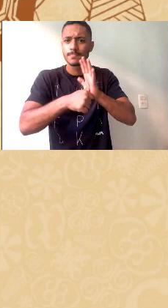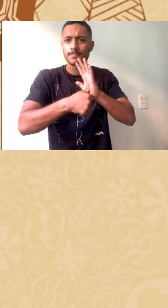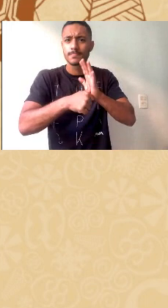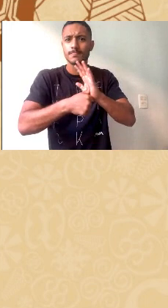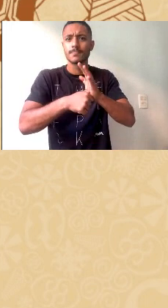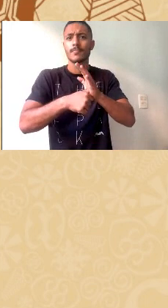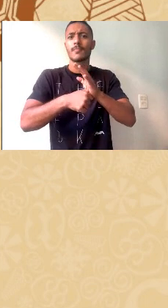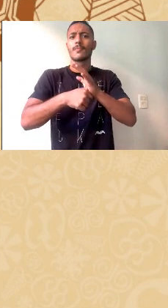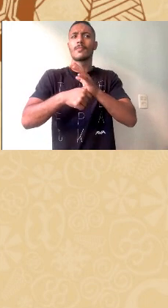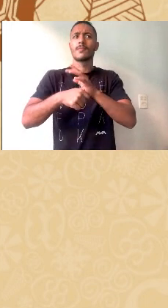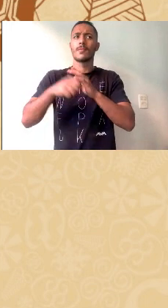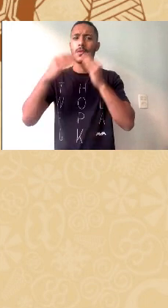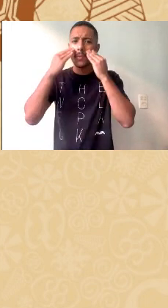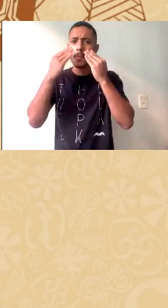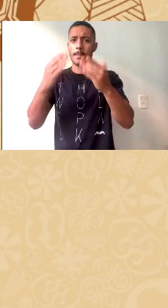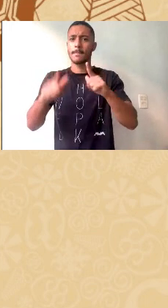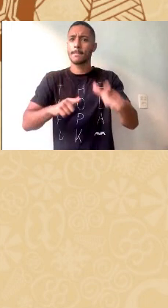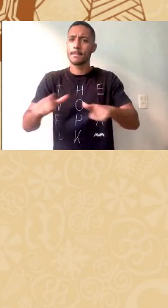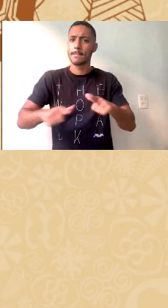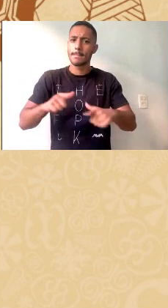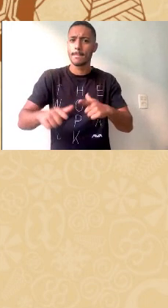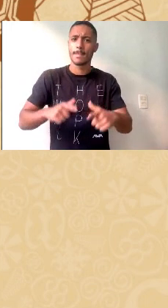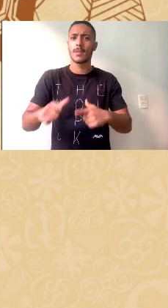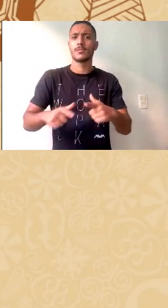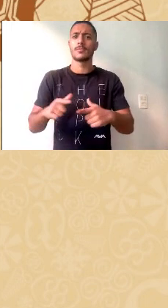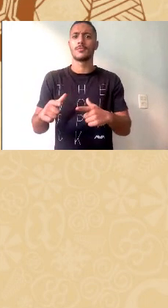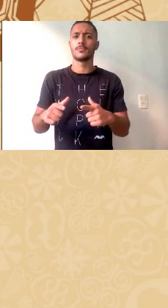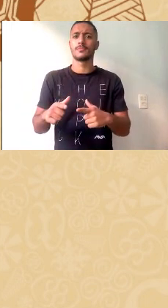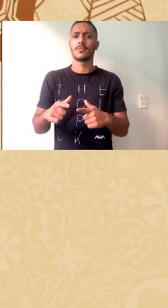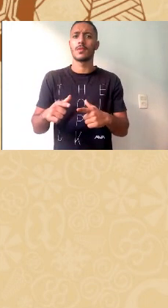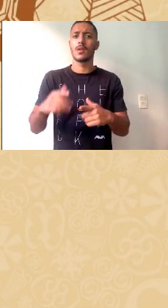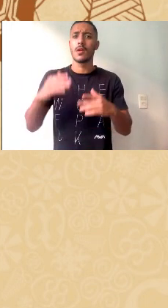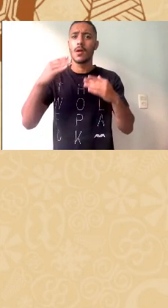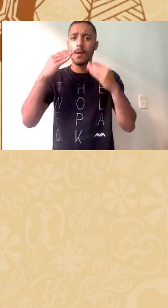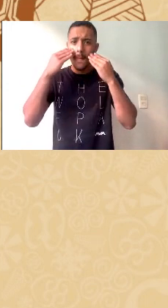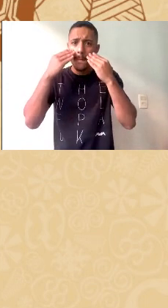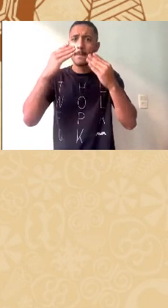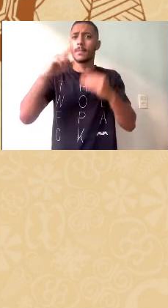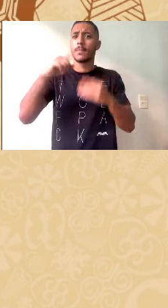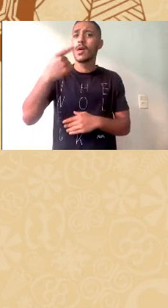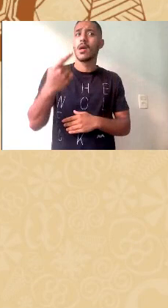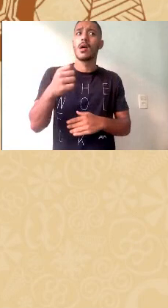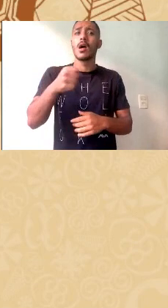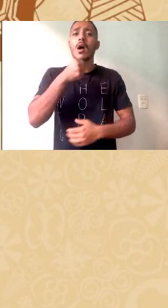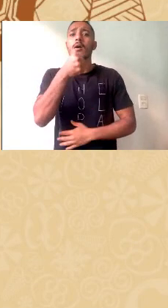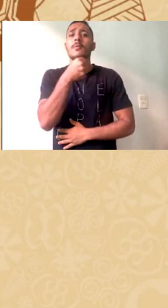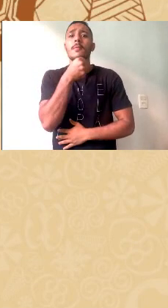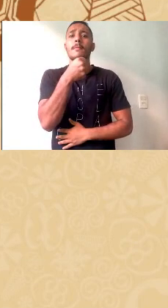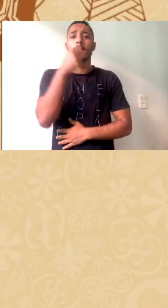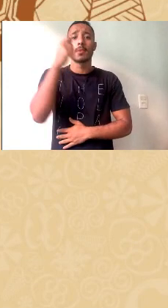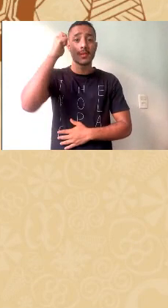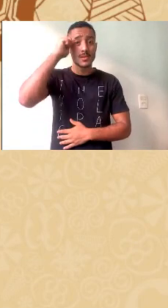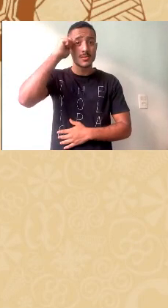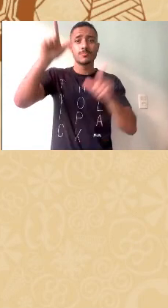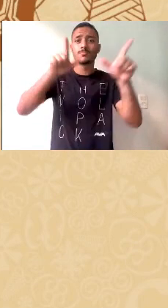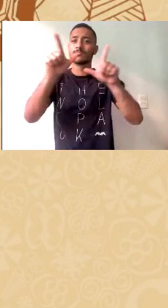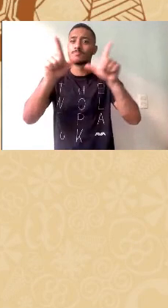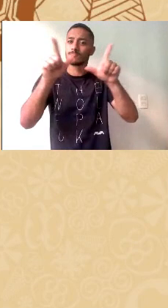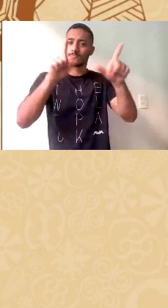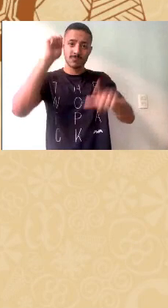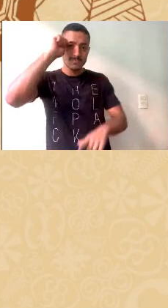trabalho. Também apareceu nesse momento a imprensa negra. Ela já estava presente também antes da, né, no todo o